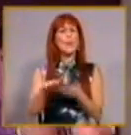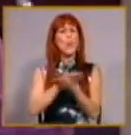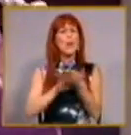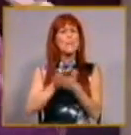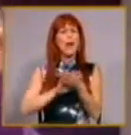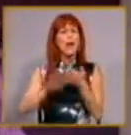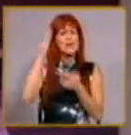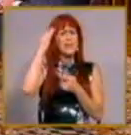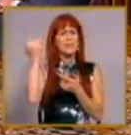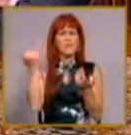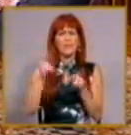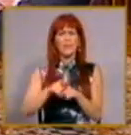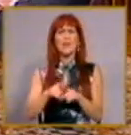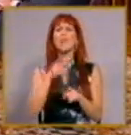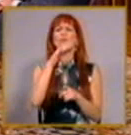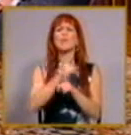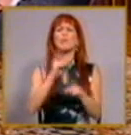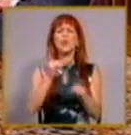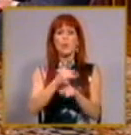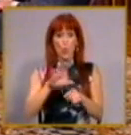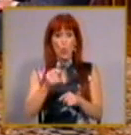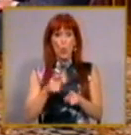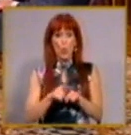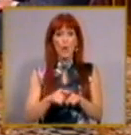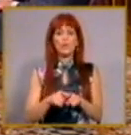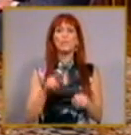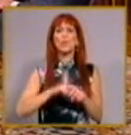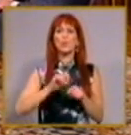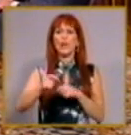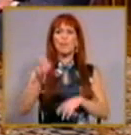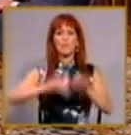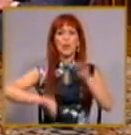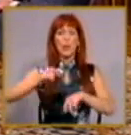não tem legitimidade, e posso lhe explicar porquê. Claro. Porque quando foi no